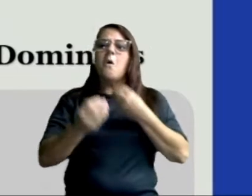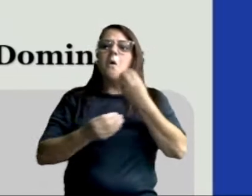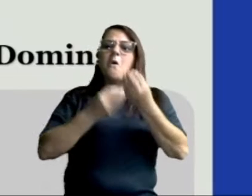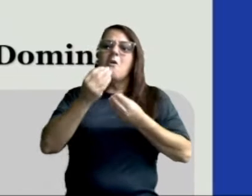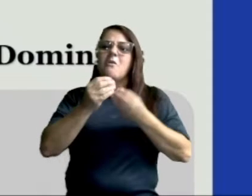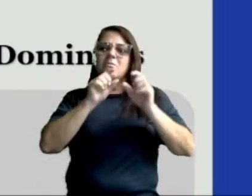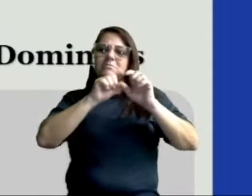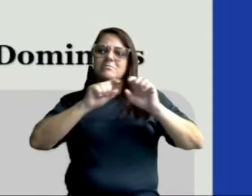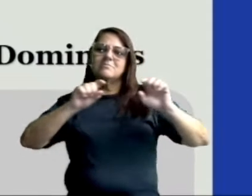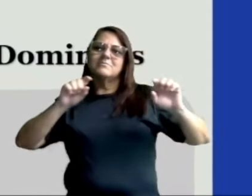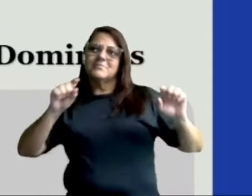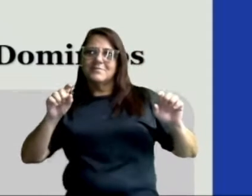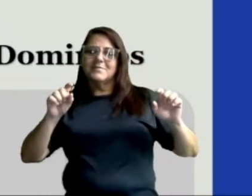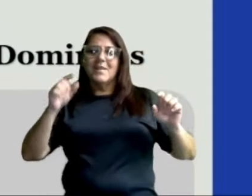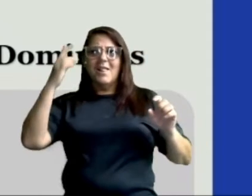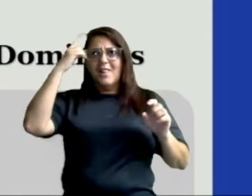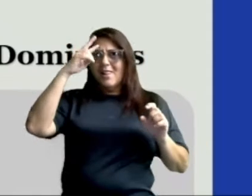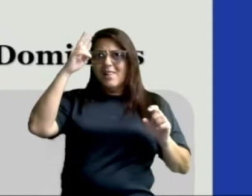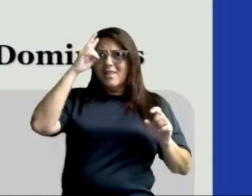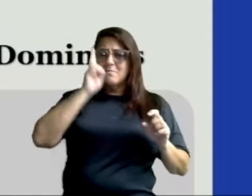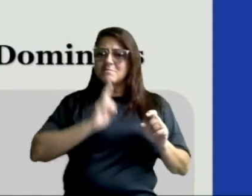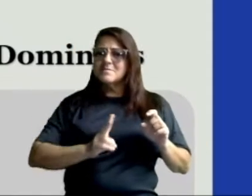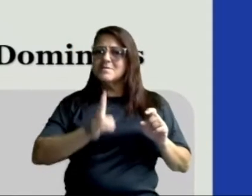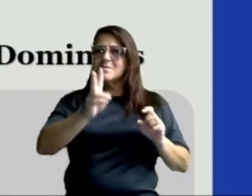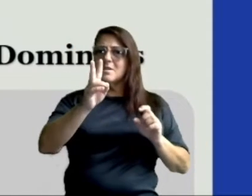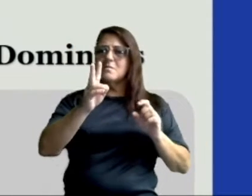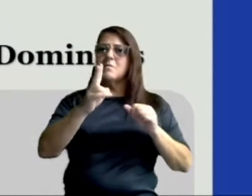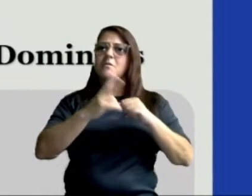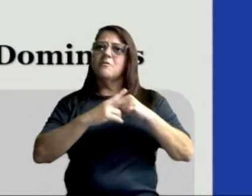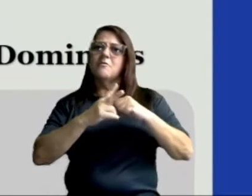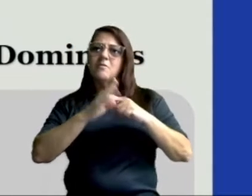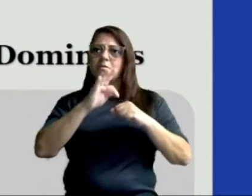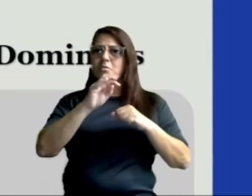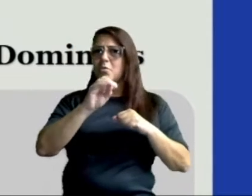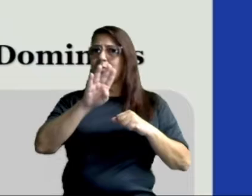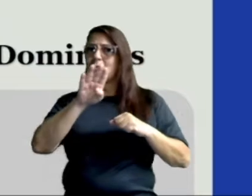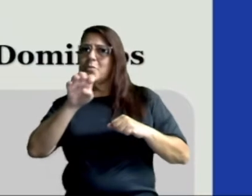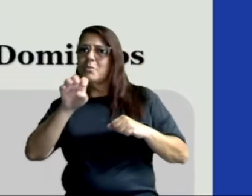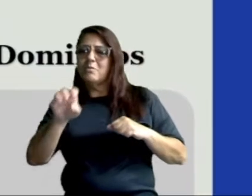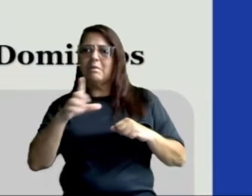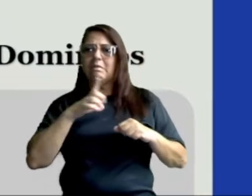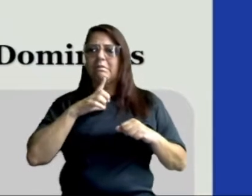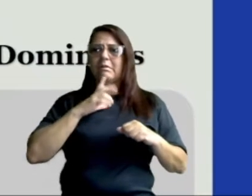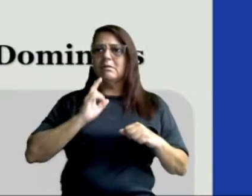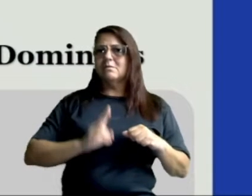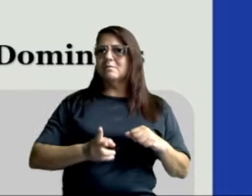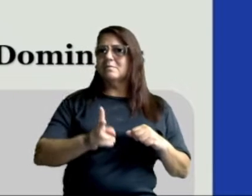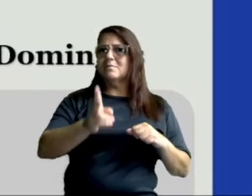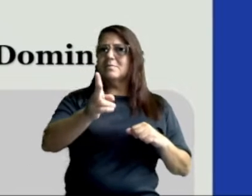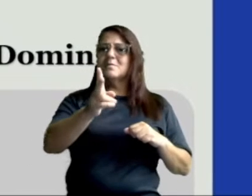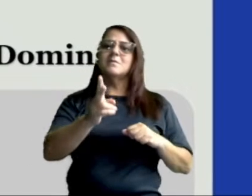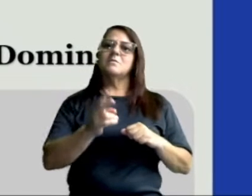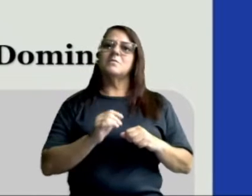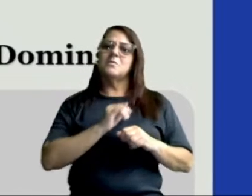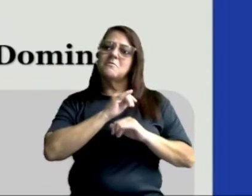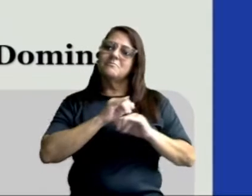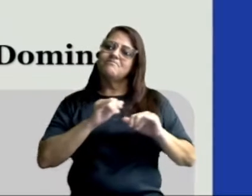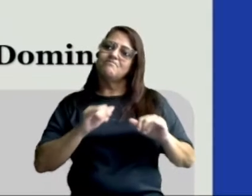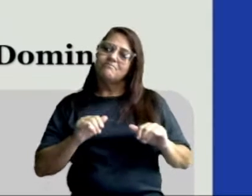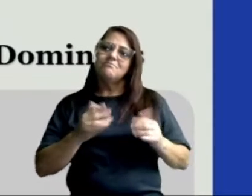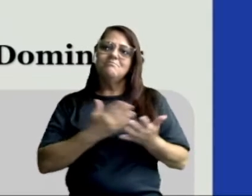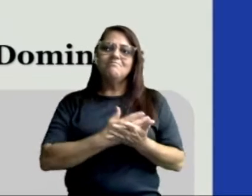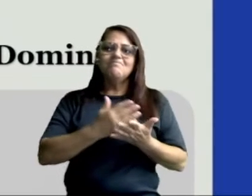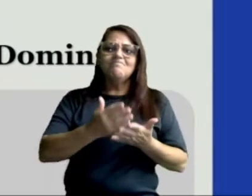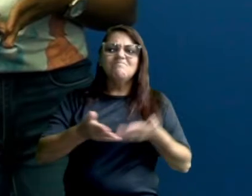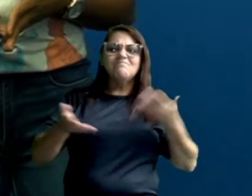eles ficam? Lembra sempre que o verbo to be ele tem uma variação e é esse o foco da aula de hoje. Bom,